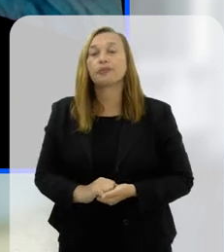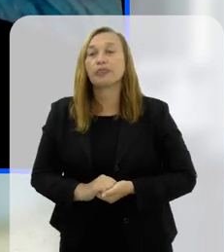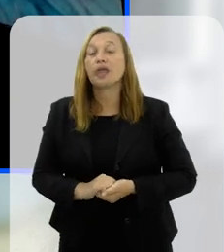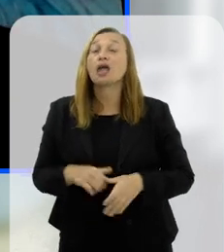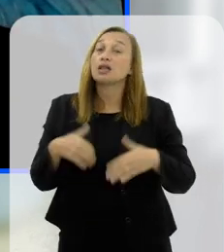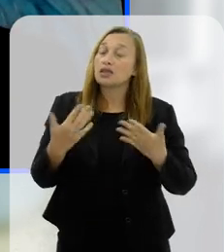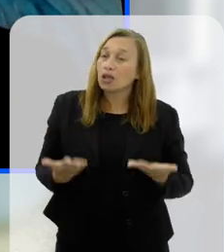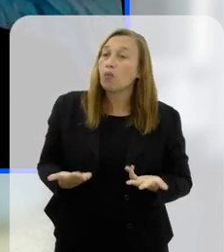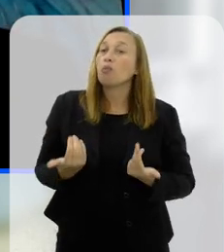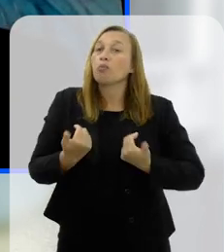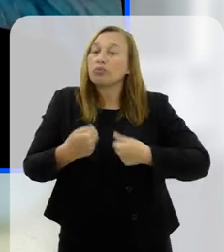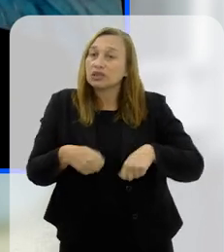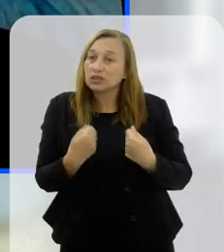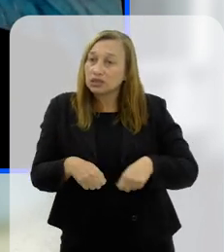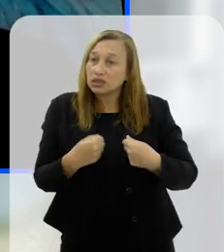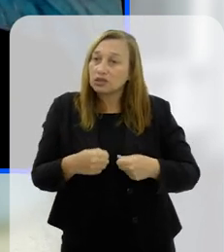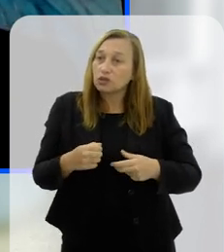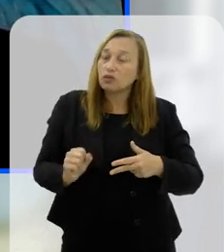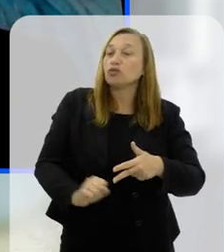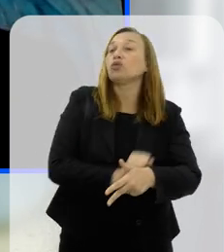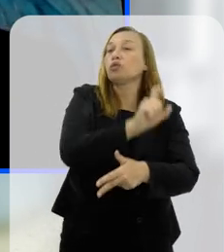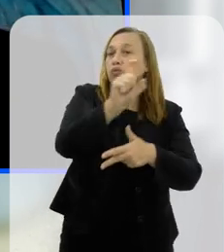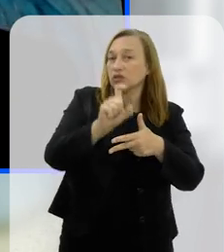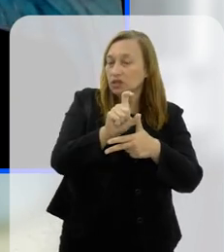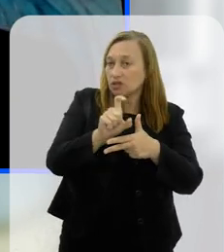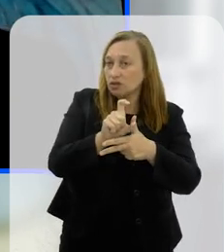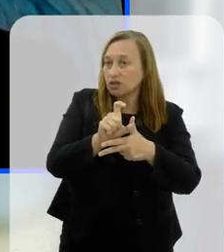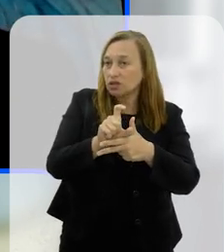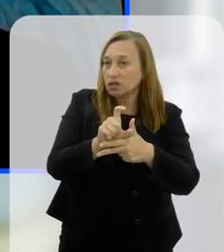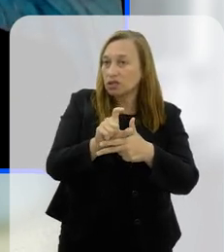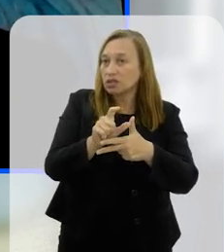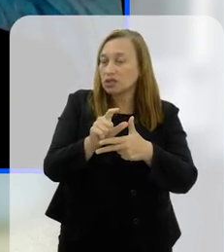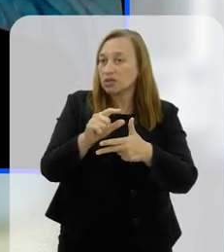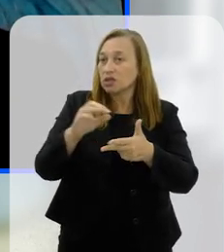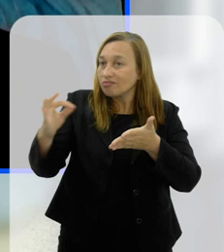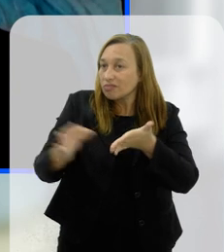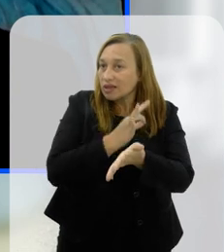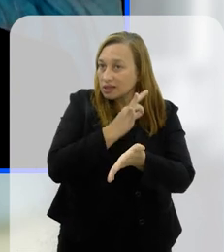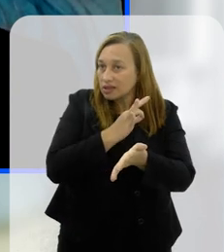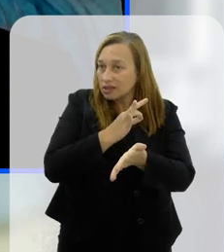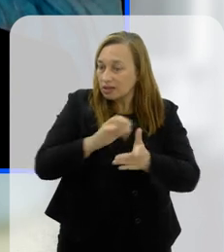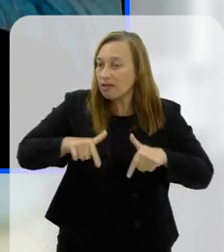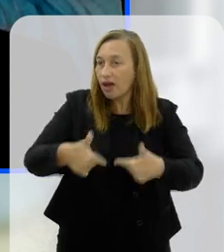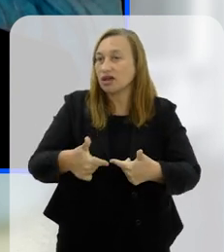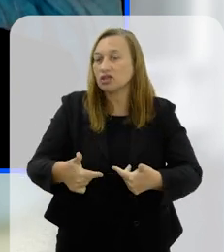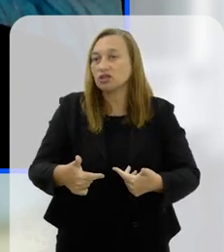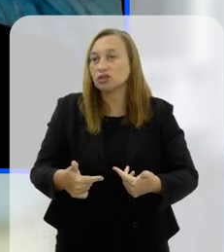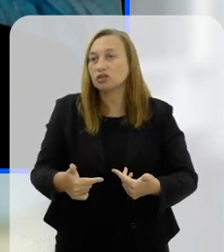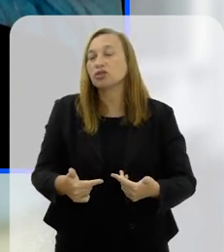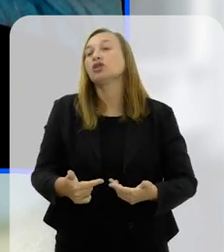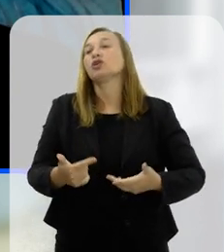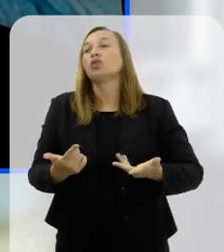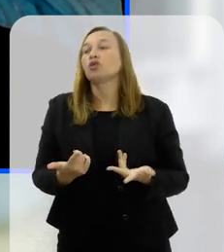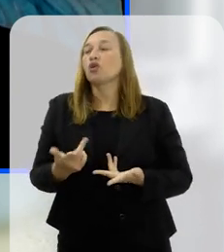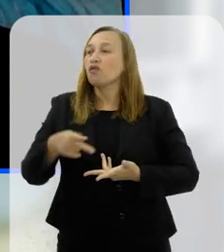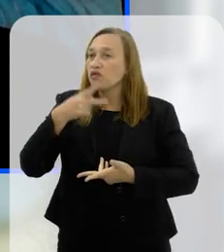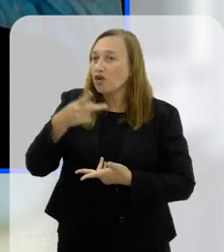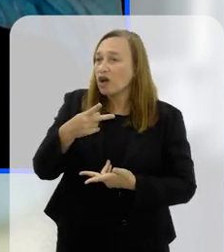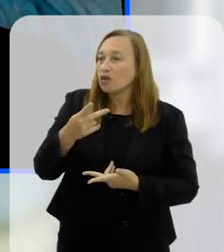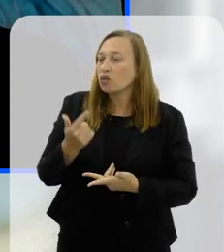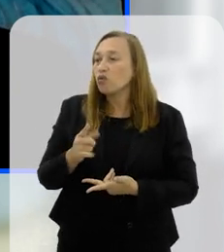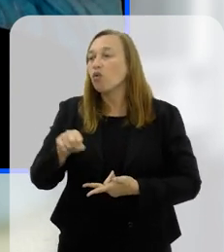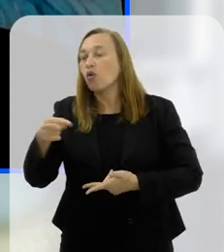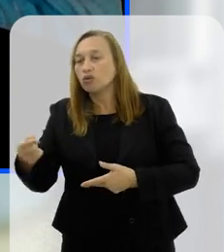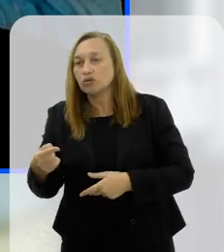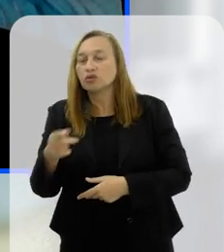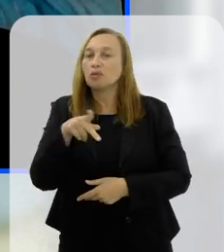né então é preciso aí que o poder executivo faça faça isso o que eu comento muito com